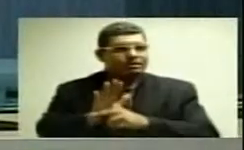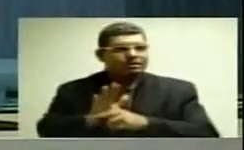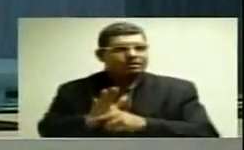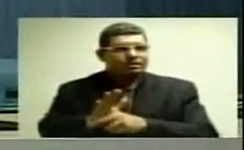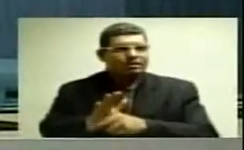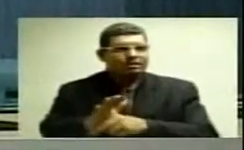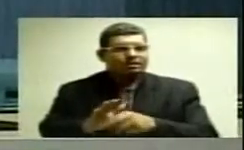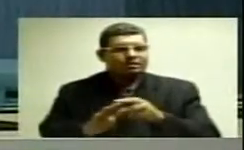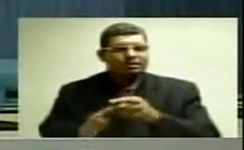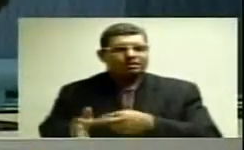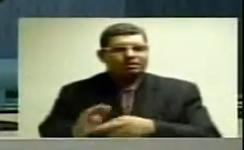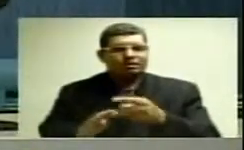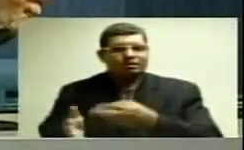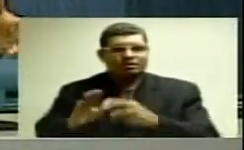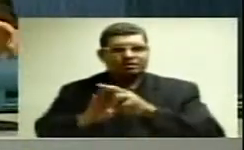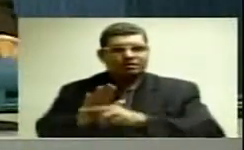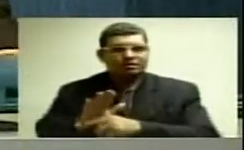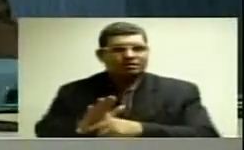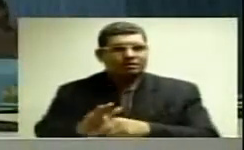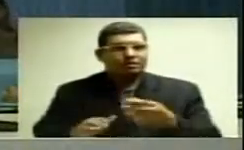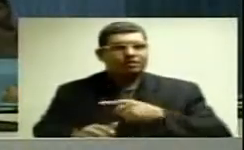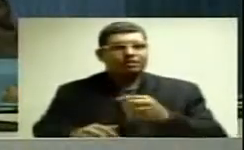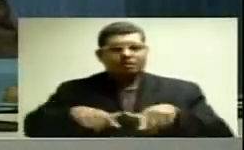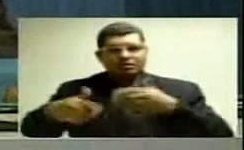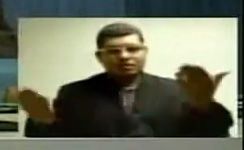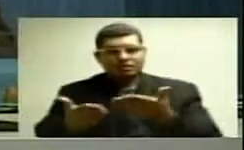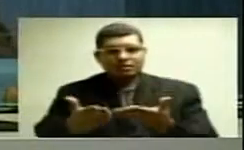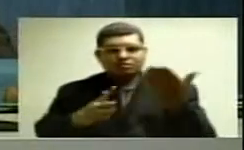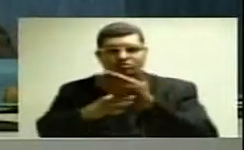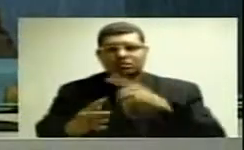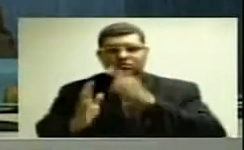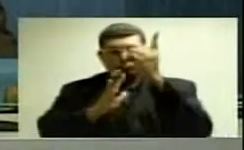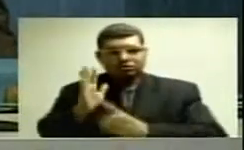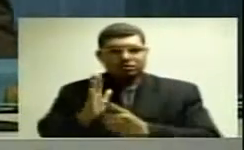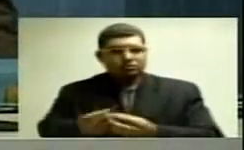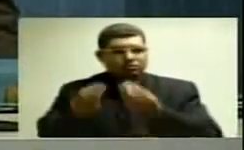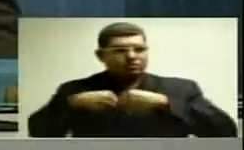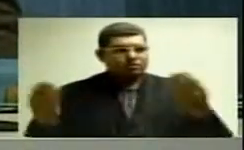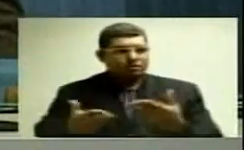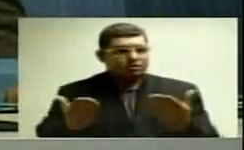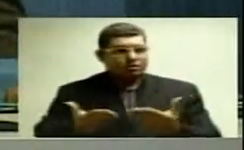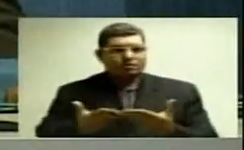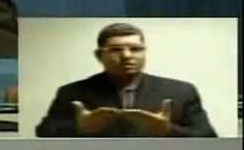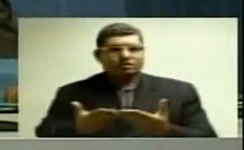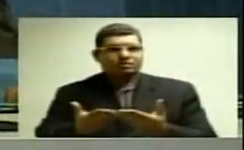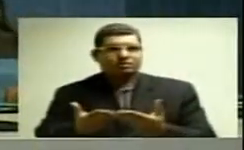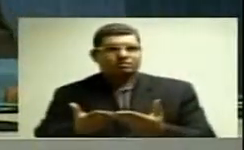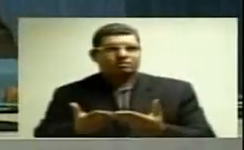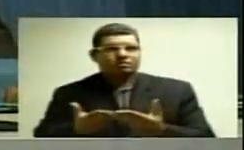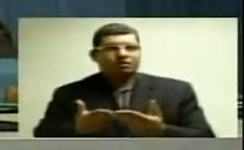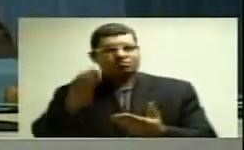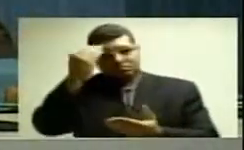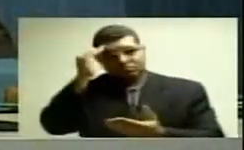de localidade, a famosa PAI, que os desembargadores têm direito de receber.